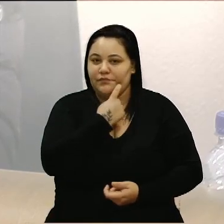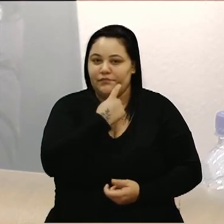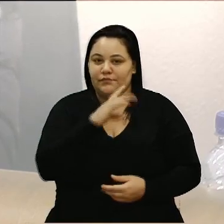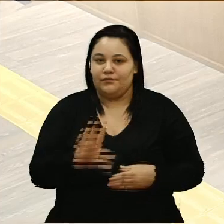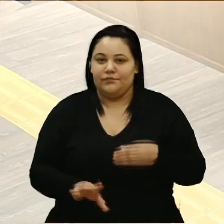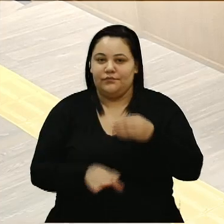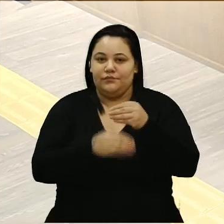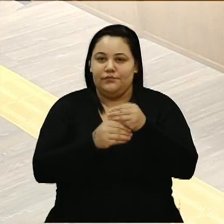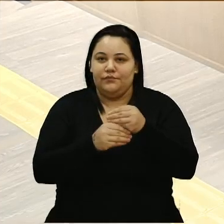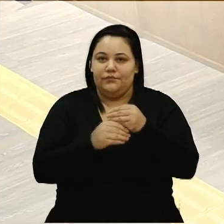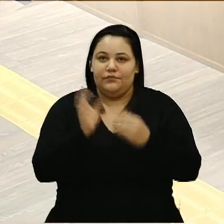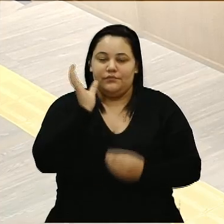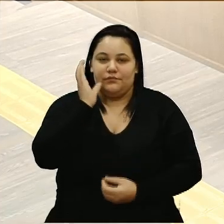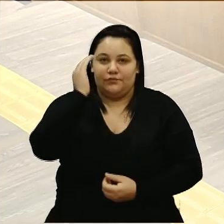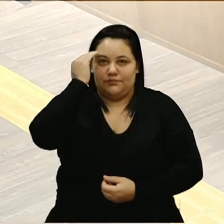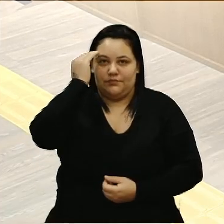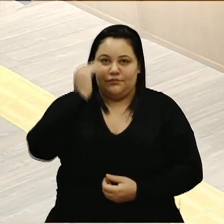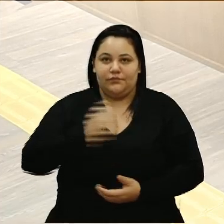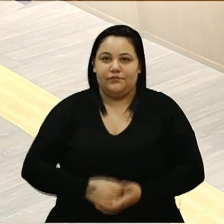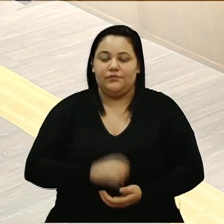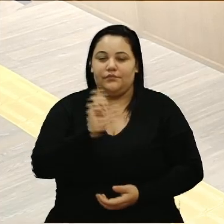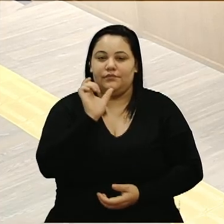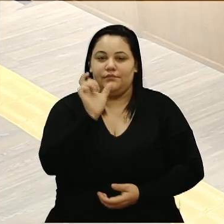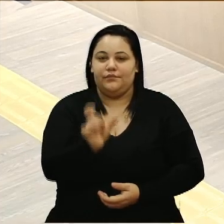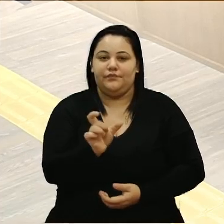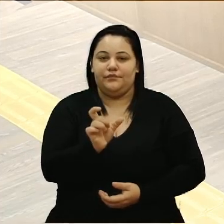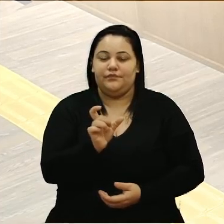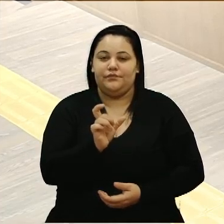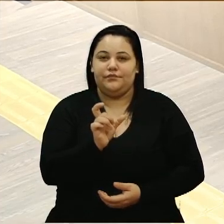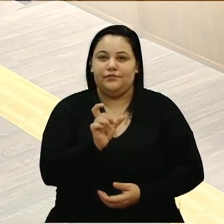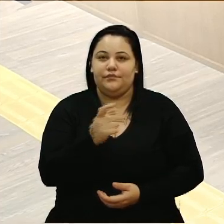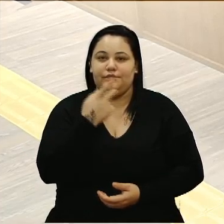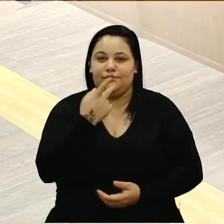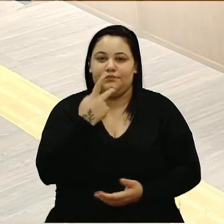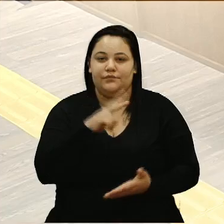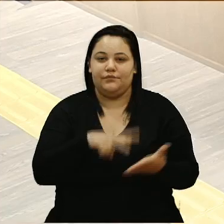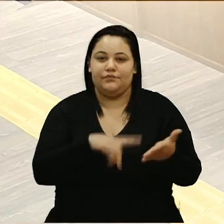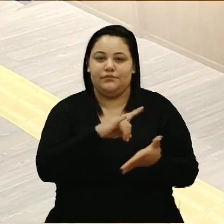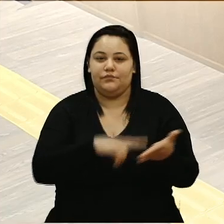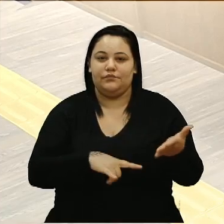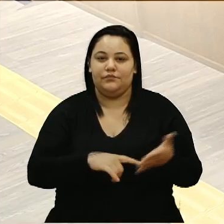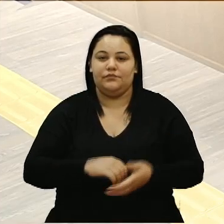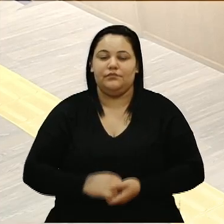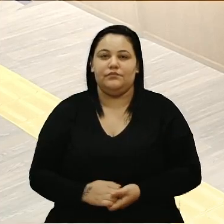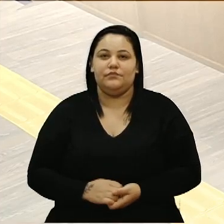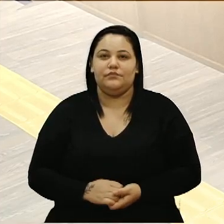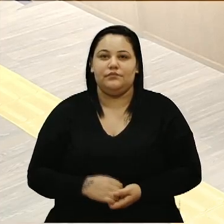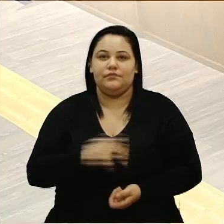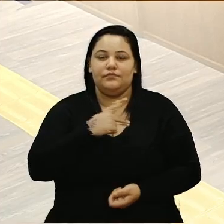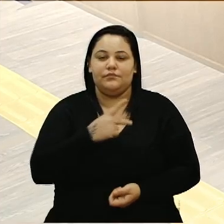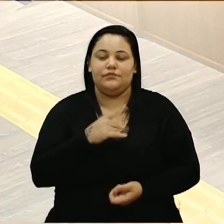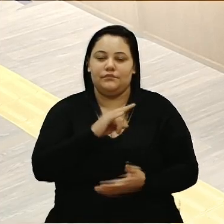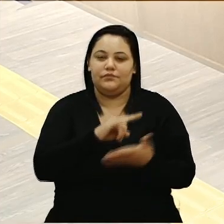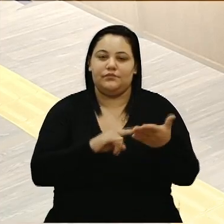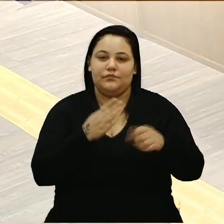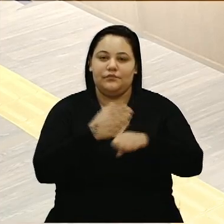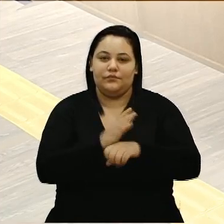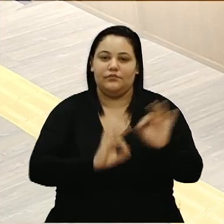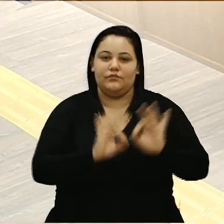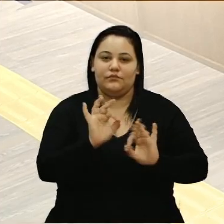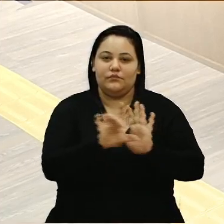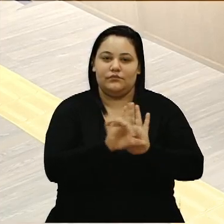hoc vereador Felipe Grêmio-Maier. Com a palavra, o relator para a leitura do parecer. Senhor presidente, parecer é favorável ao projeto de lei